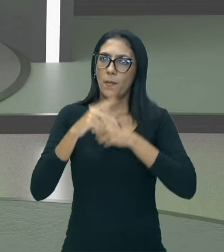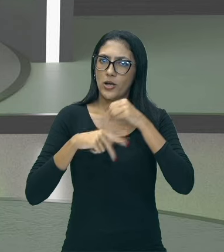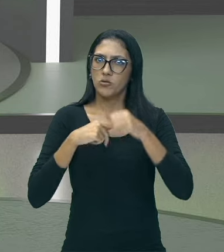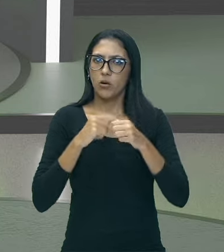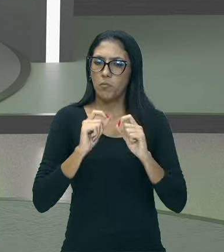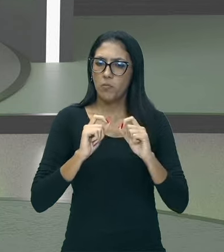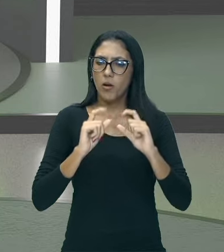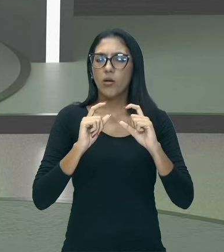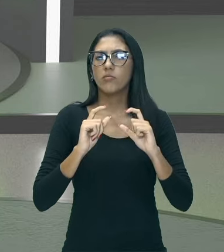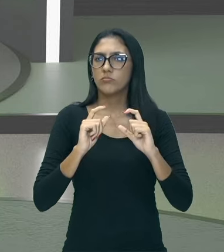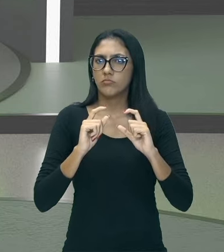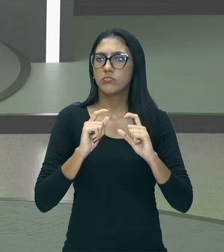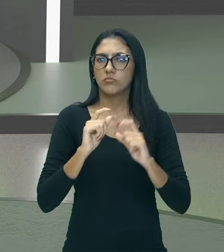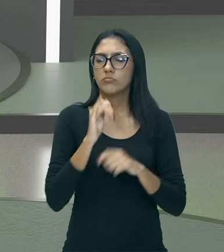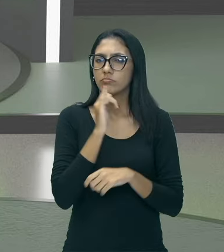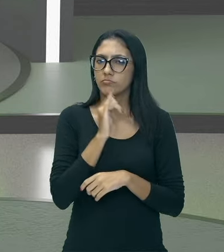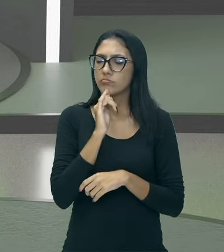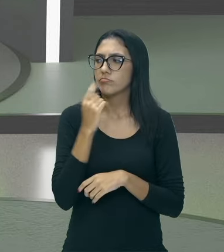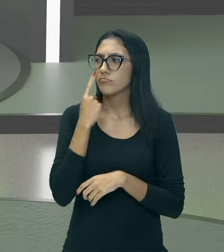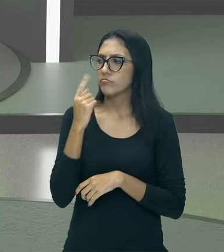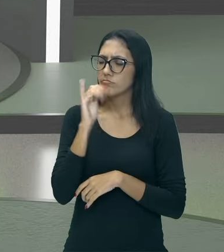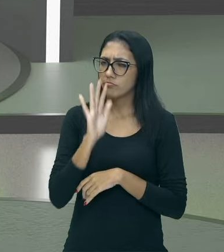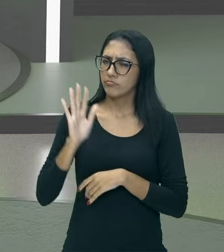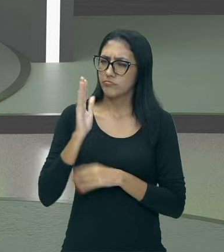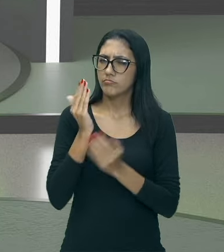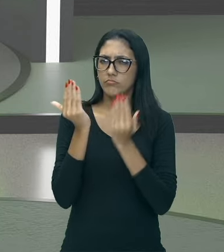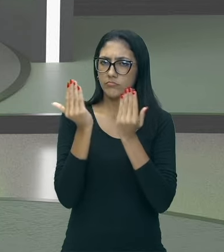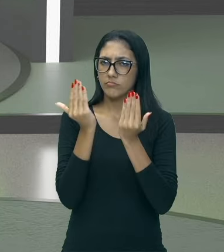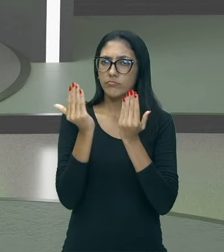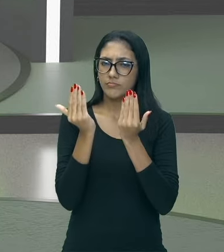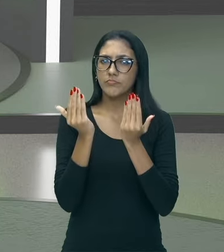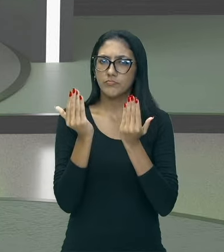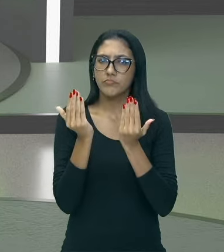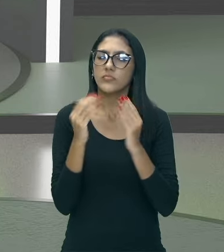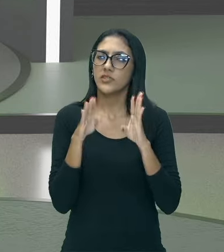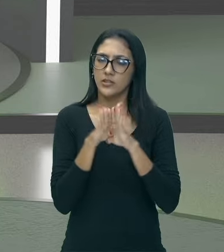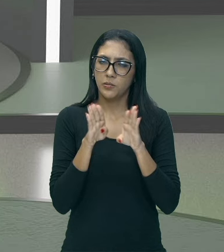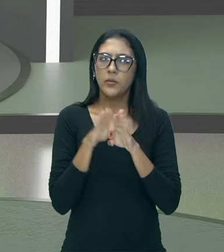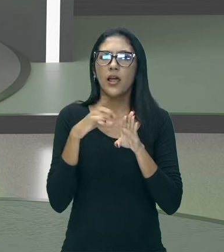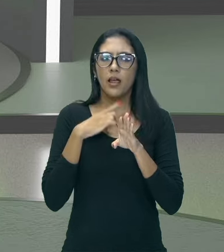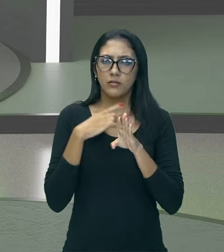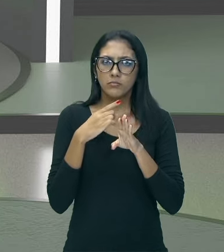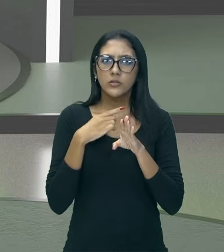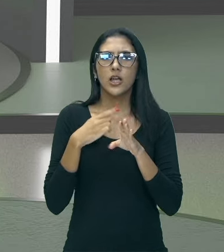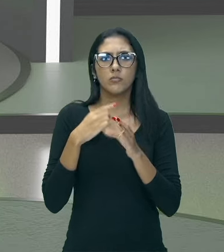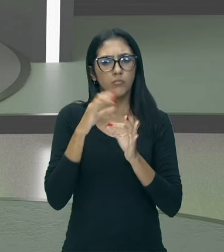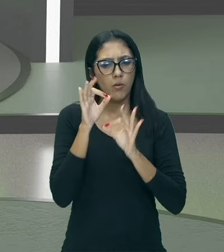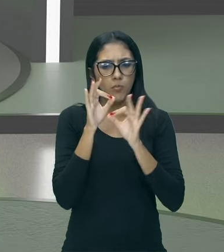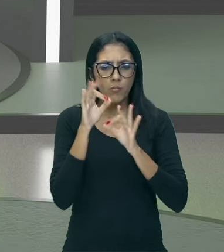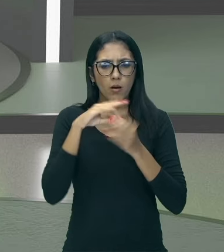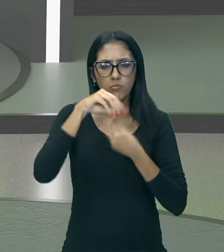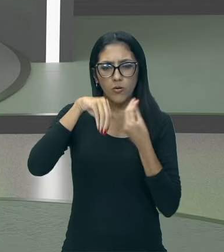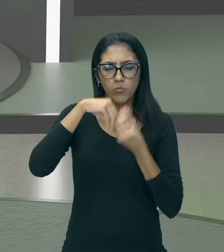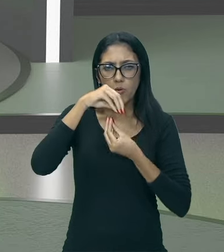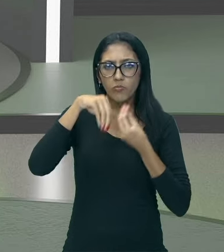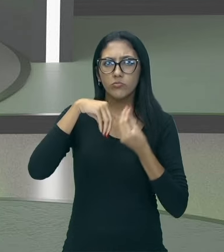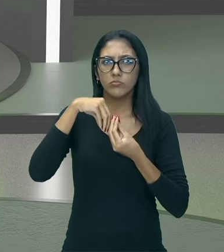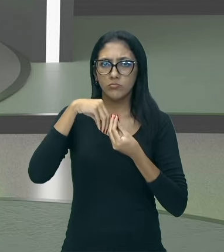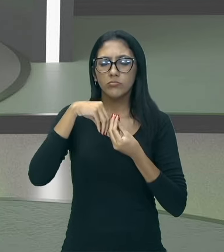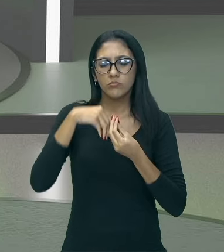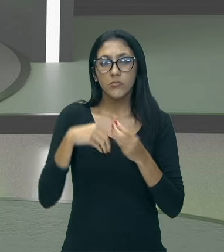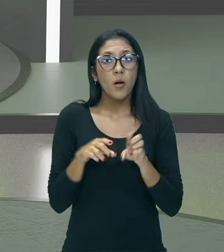tá? Observem também que elas continuam, né, dispersas, uniformemente. Só